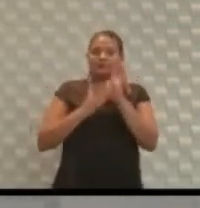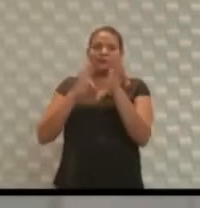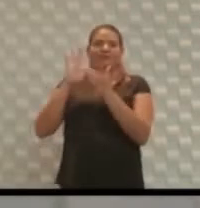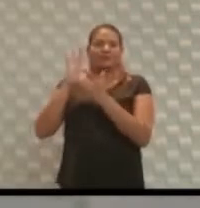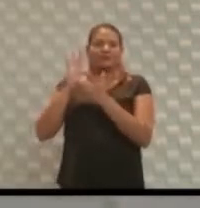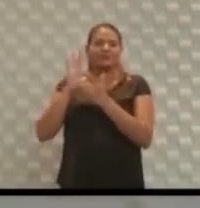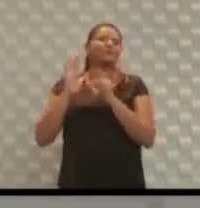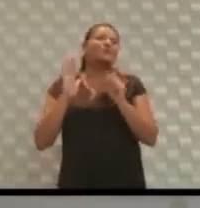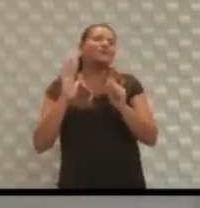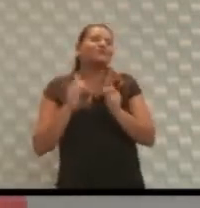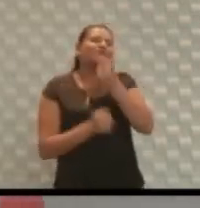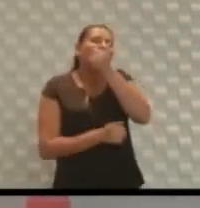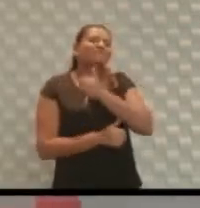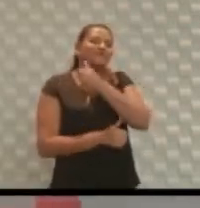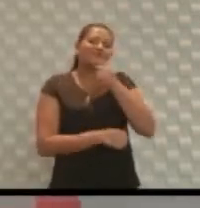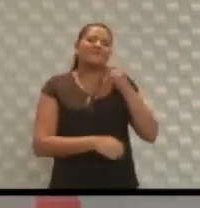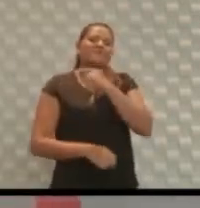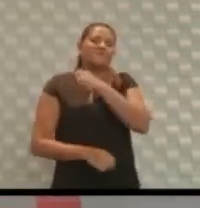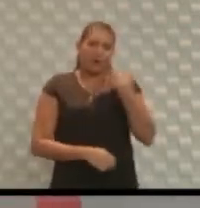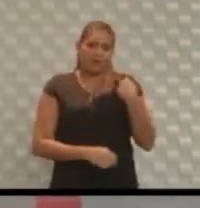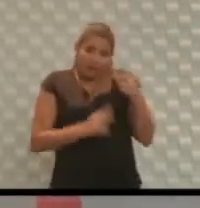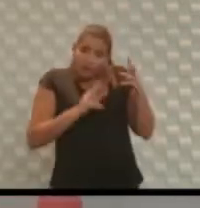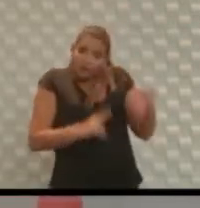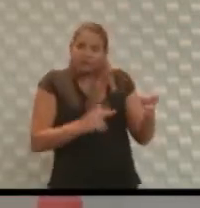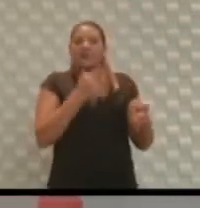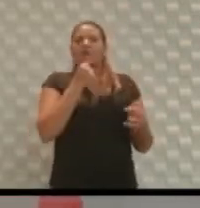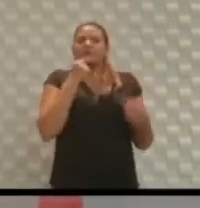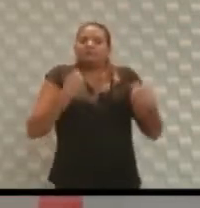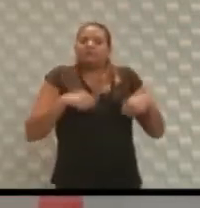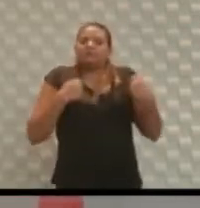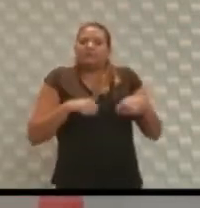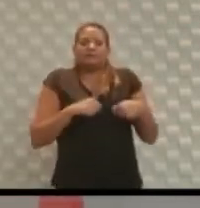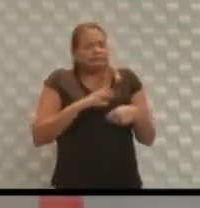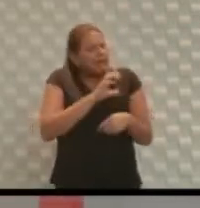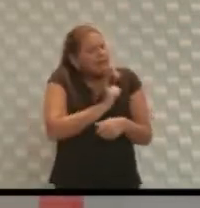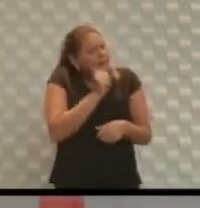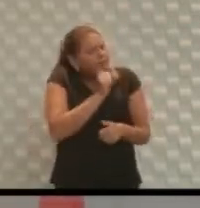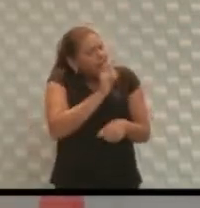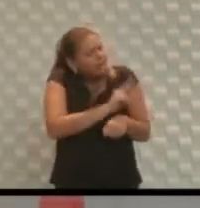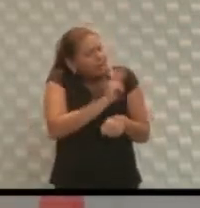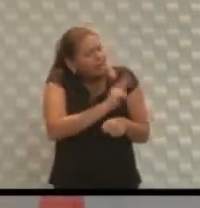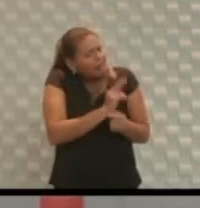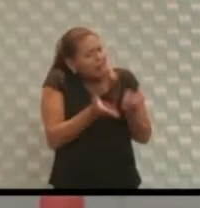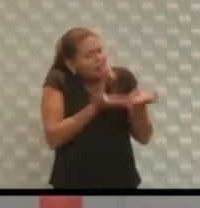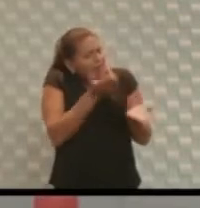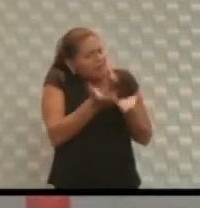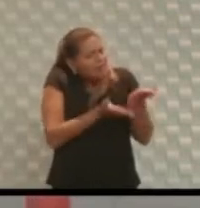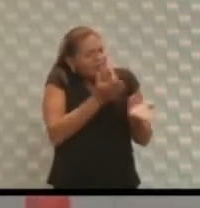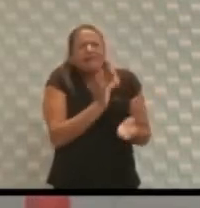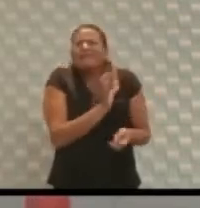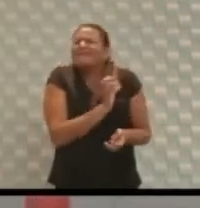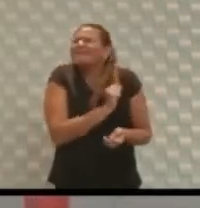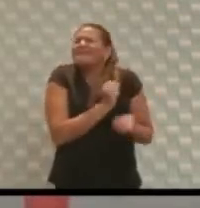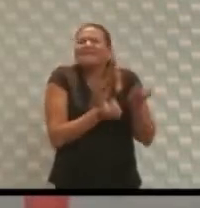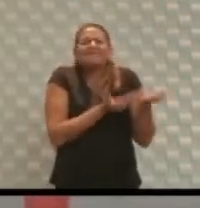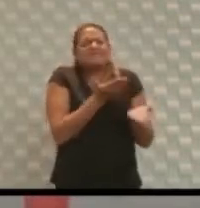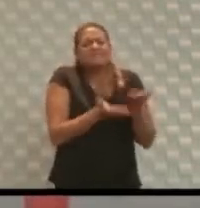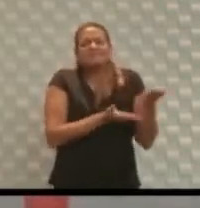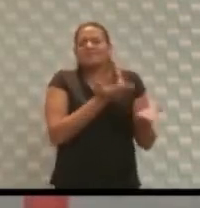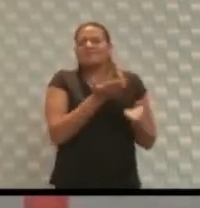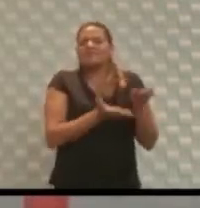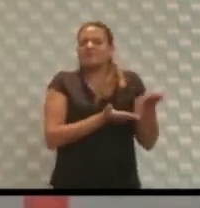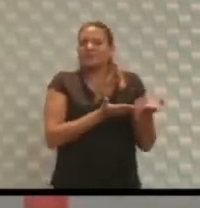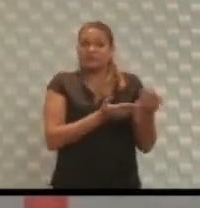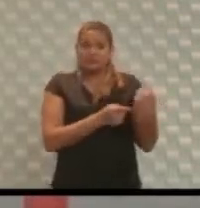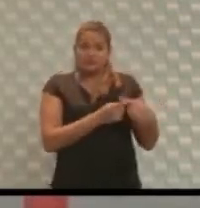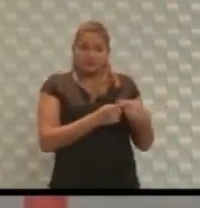da esposa, né? Como diz lá em Efésios, ele cuida da mulher e lava a mulher, se